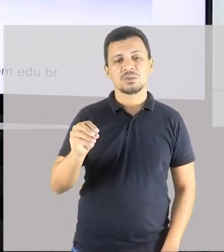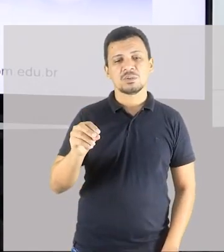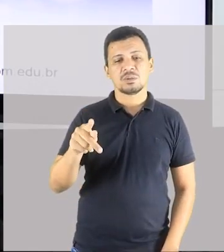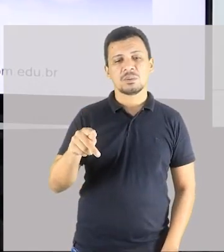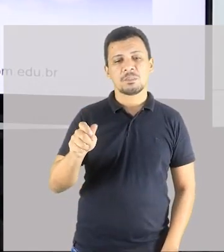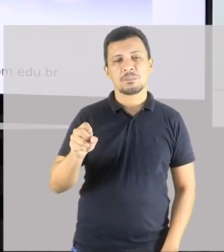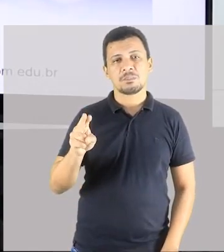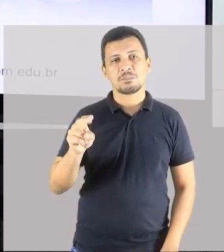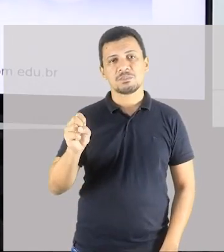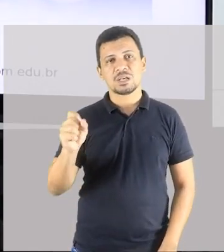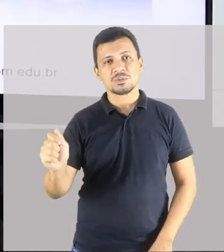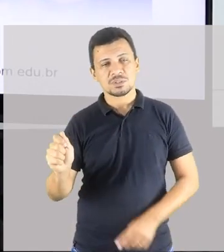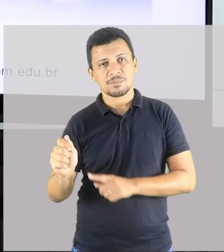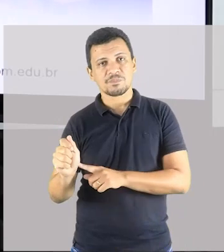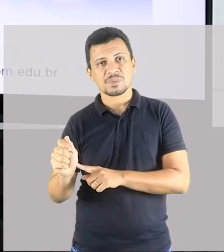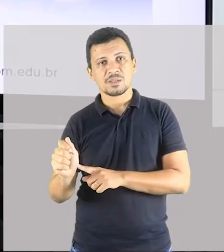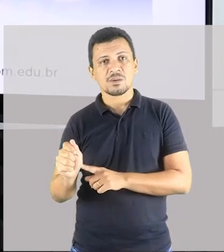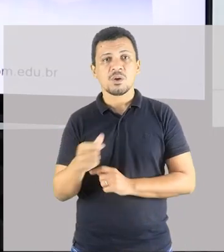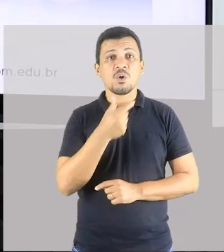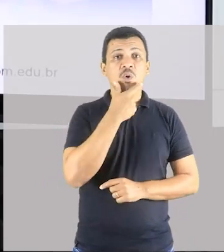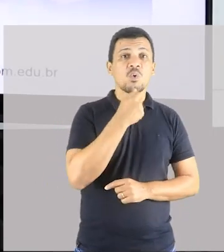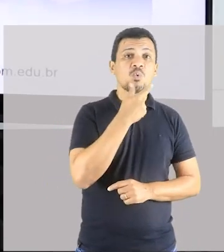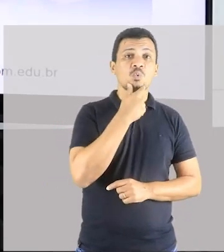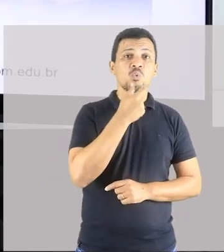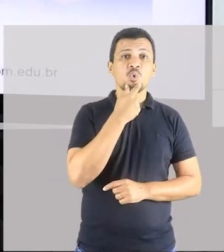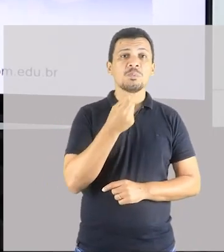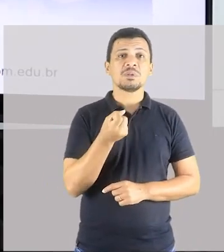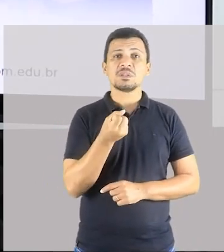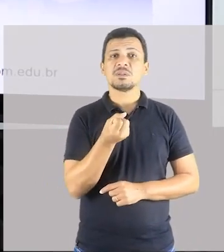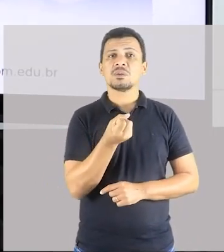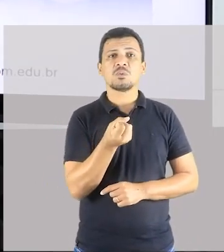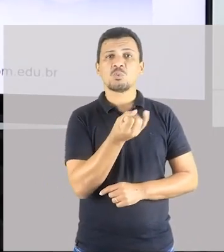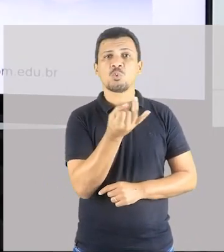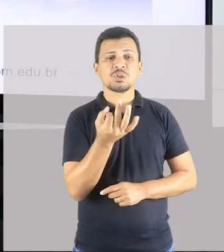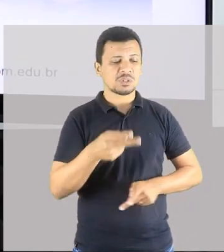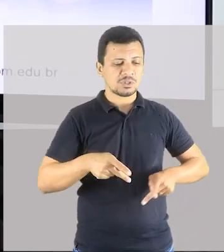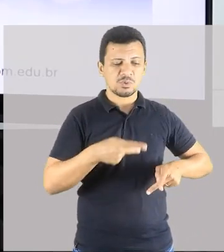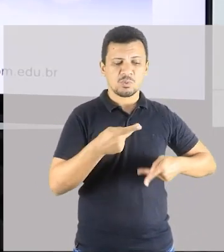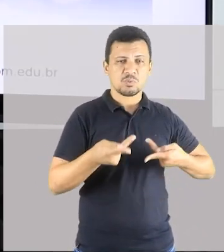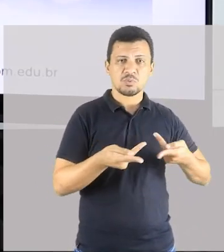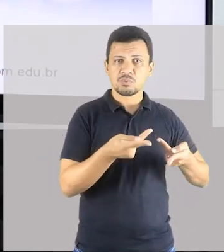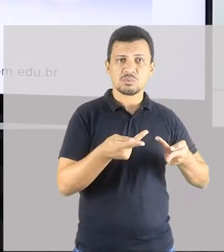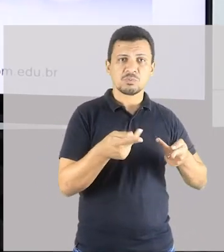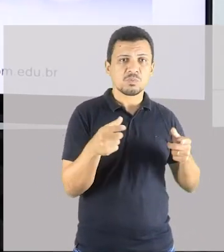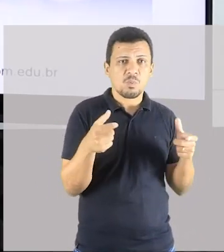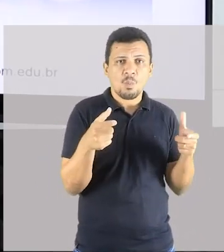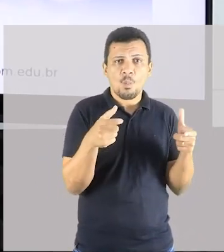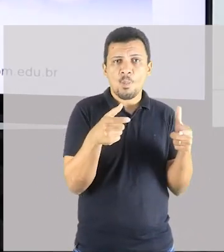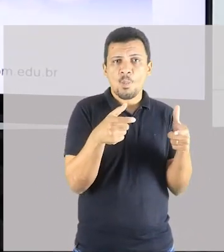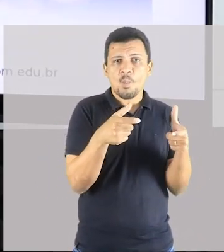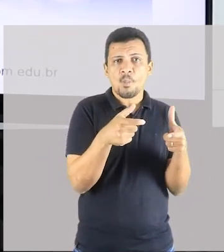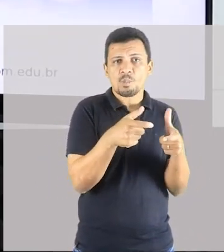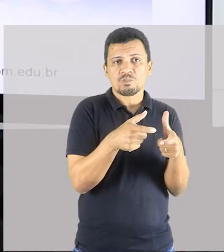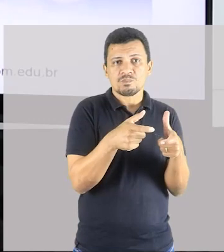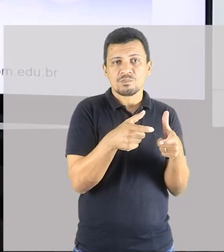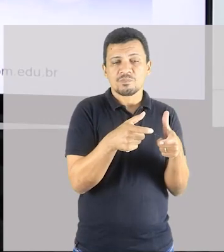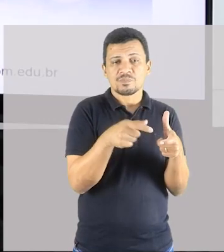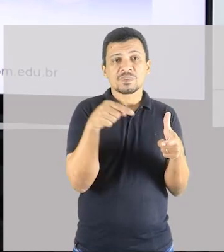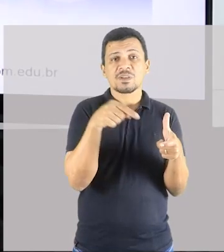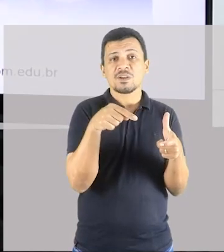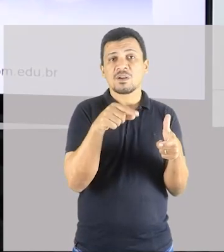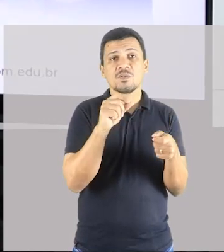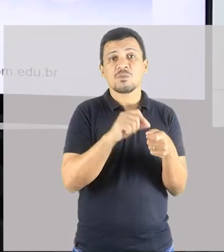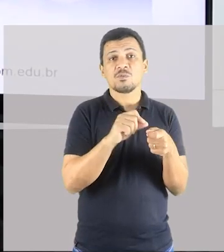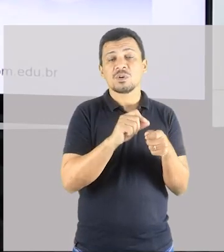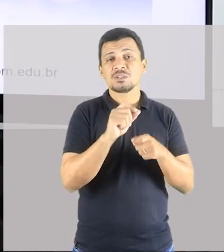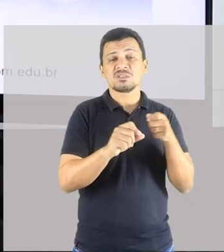o indivíduo, né? O homem, ele tem a diminuição da produção de testosterona. Tá? Quando ele tem essa diminuição ou